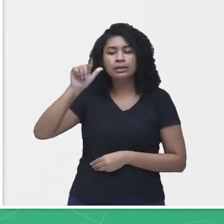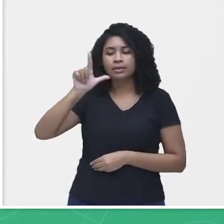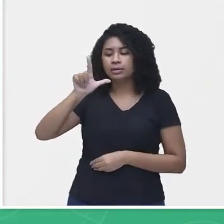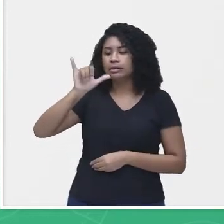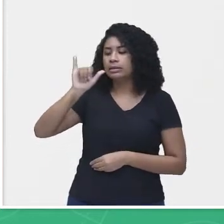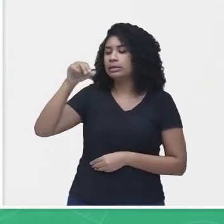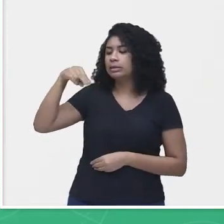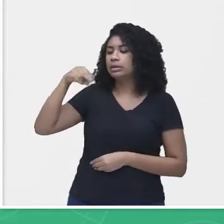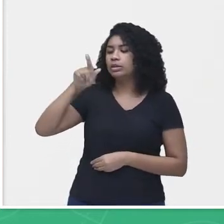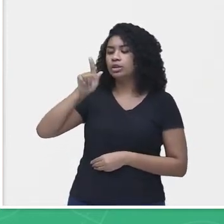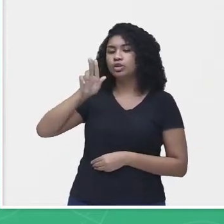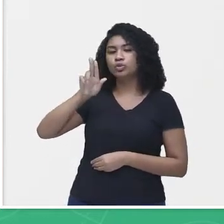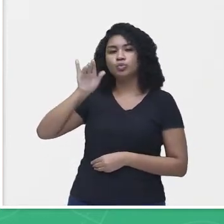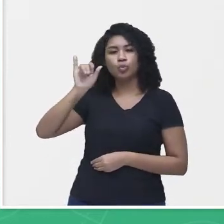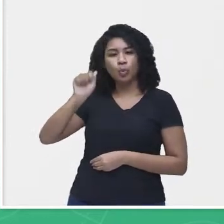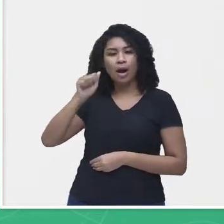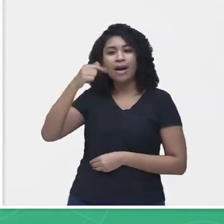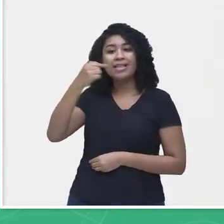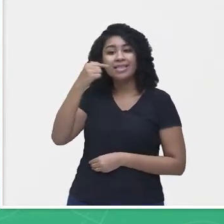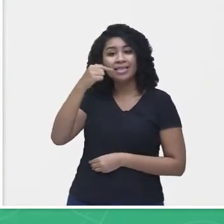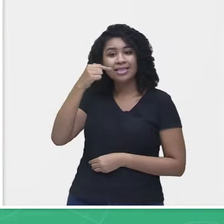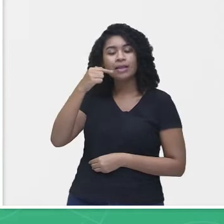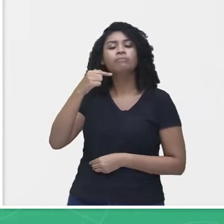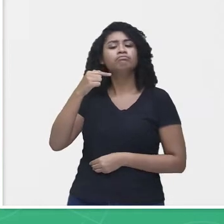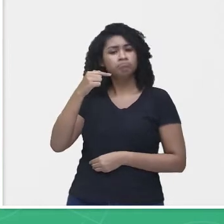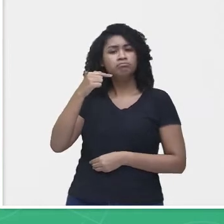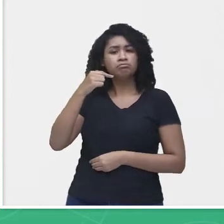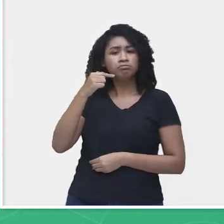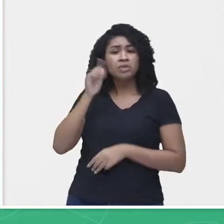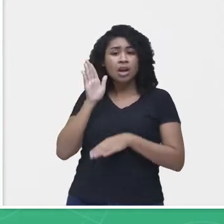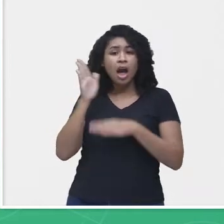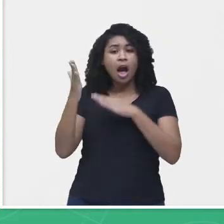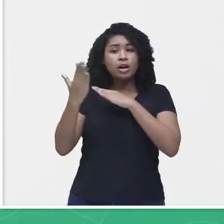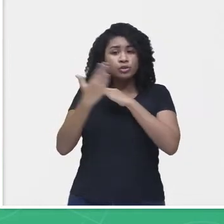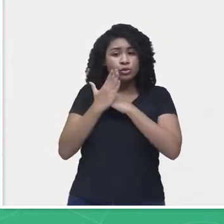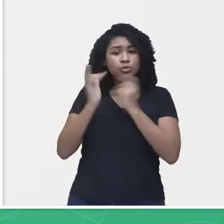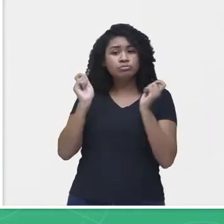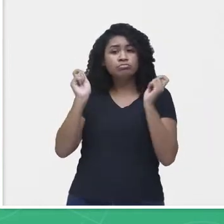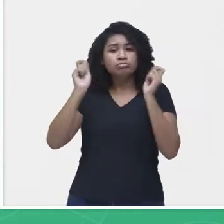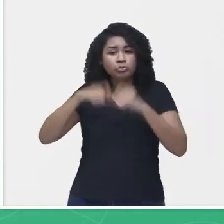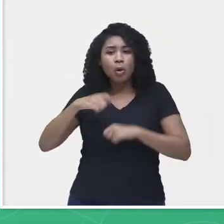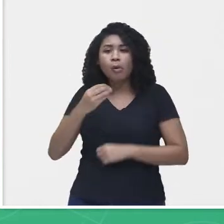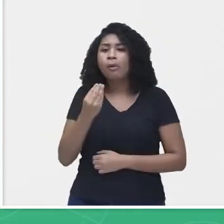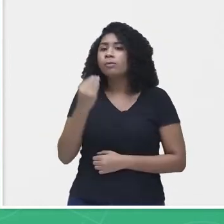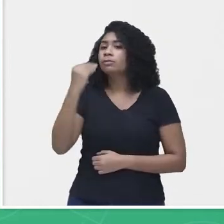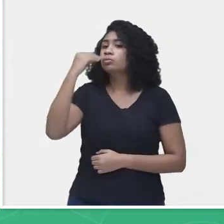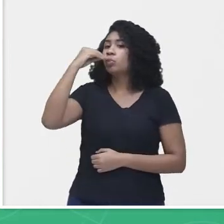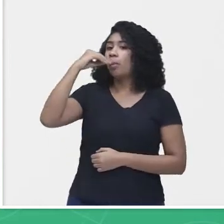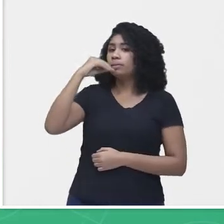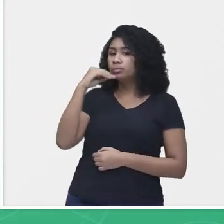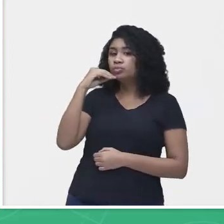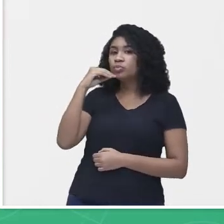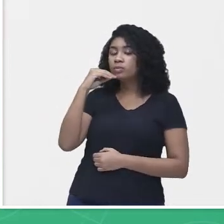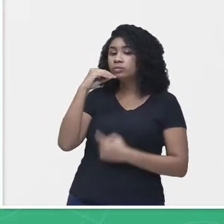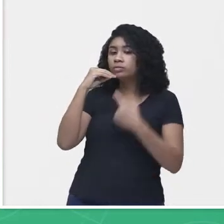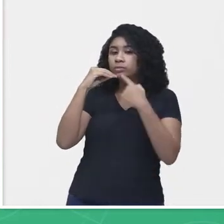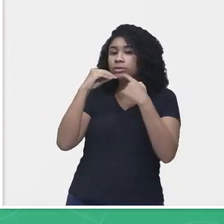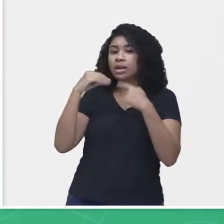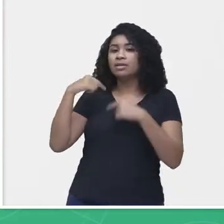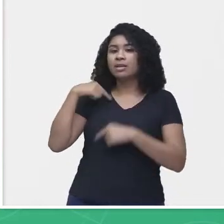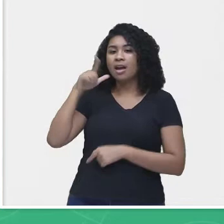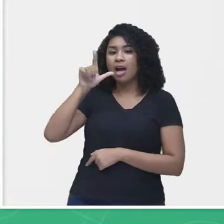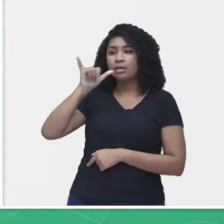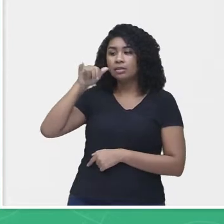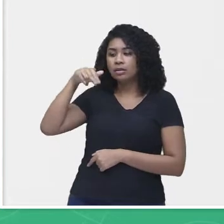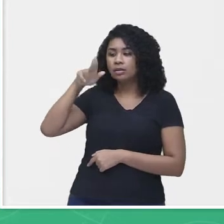facilitar essa digestão que começa na boca, né? Então, essa digestão começa na boca, principalmente por meio